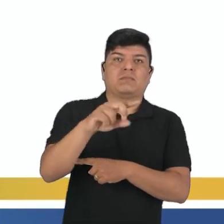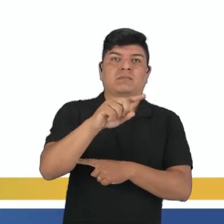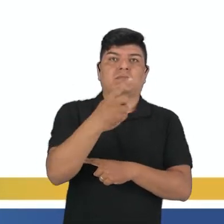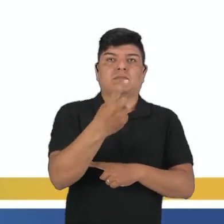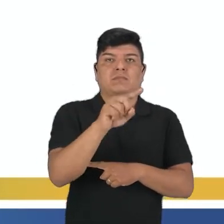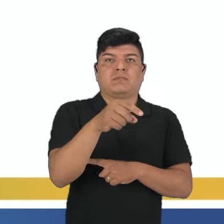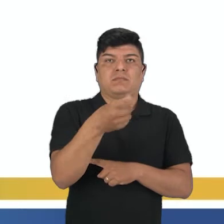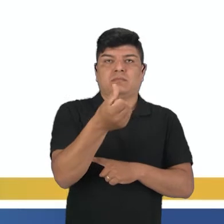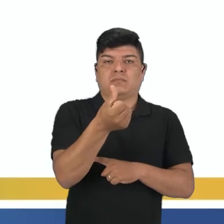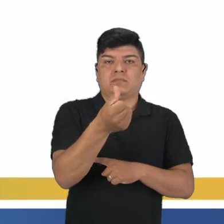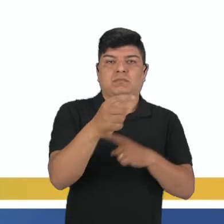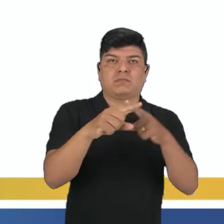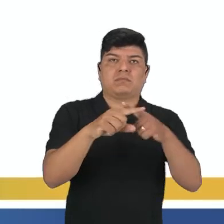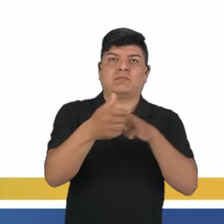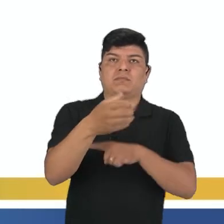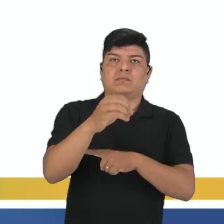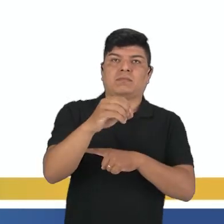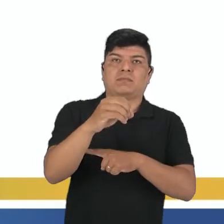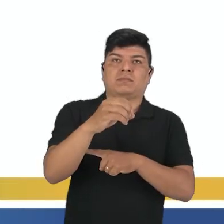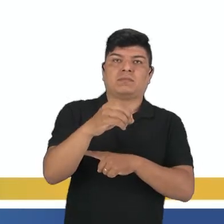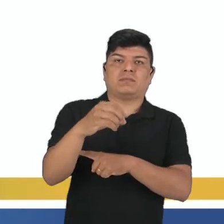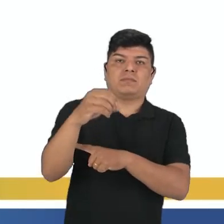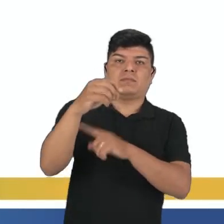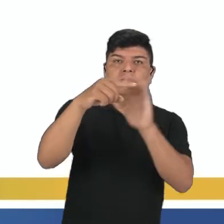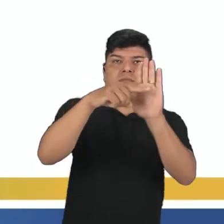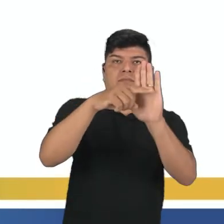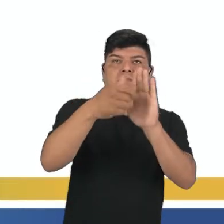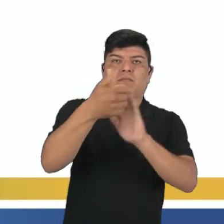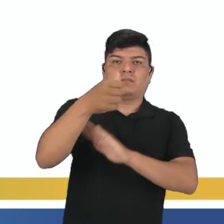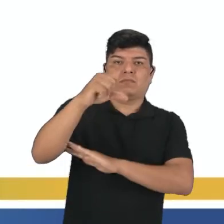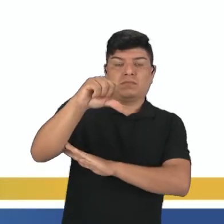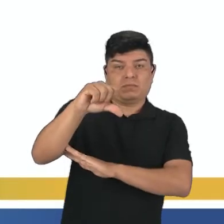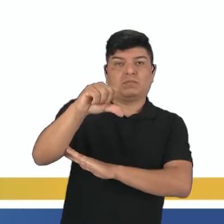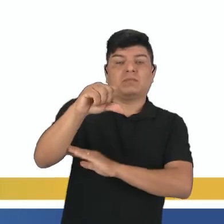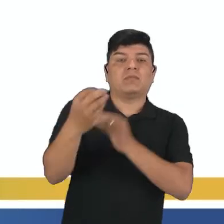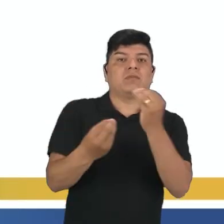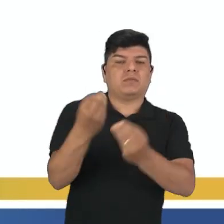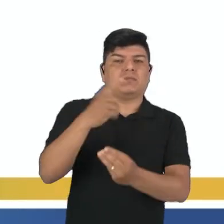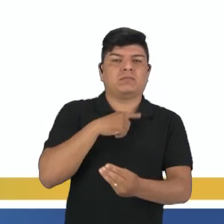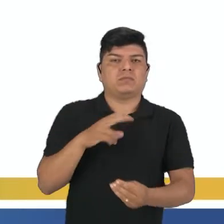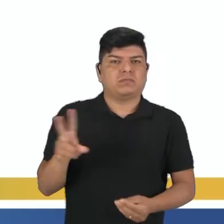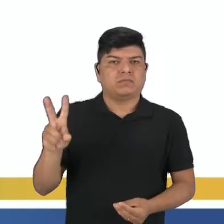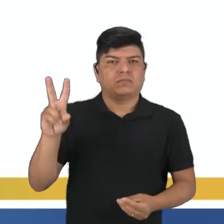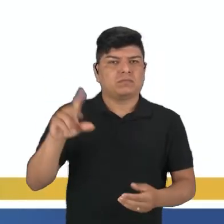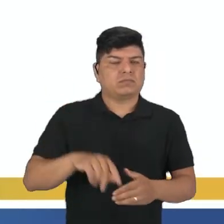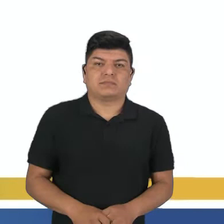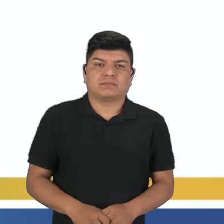1,6 multiplicado por 10 elevado a menos 19. Agora a gente vai entender como é que a gente obtém esses valores.